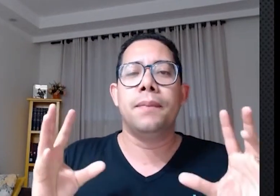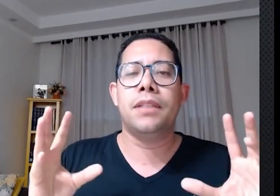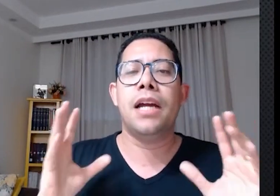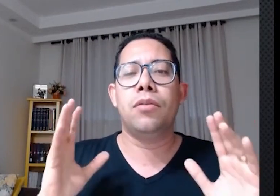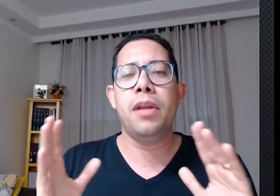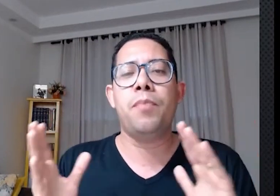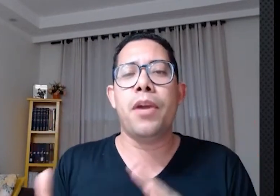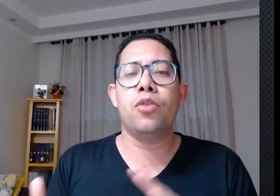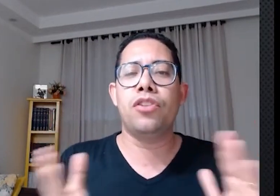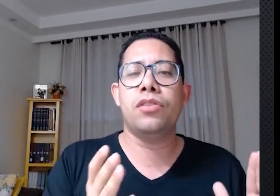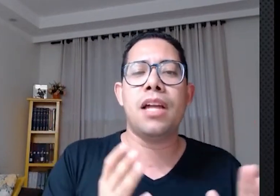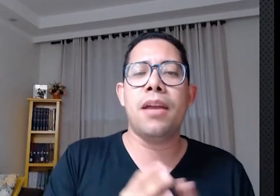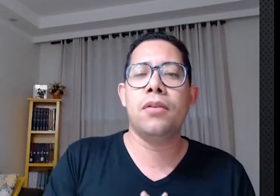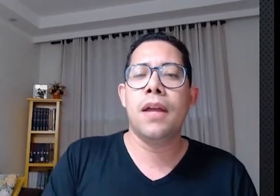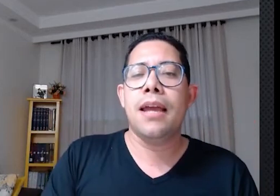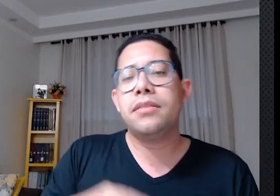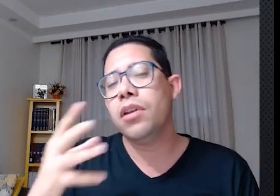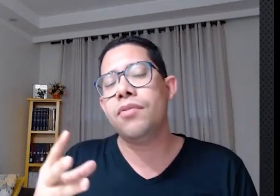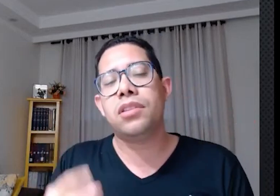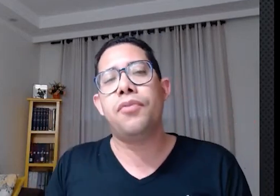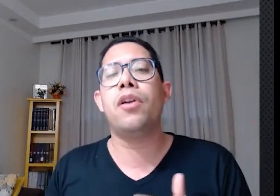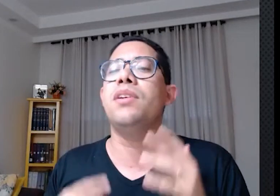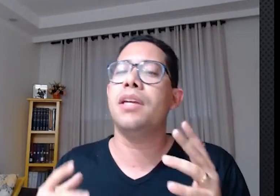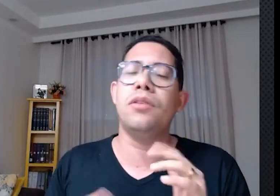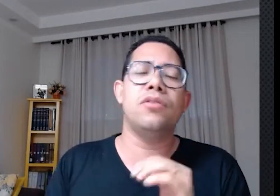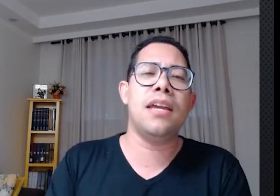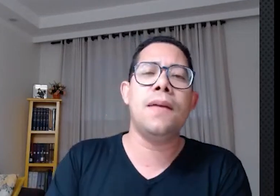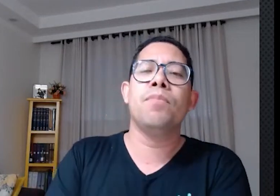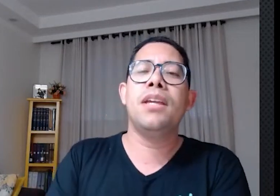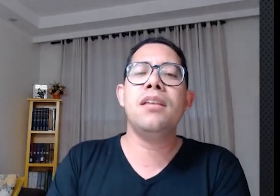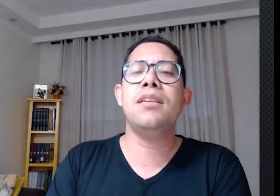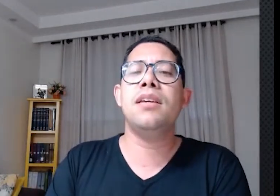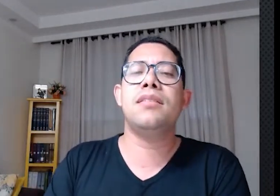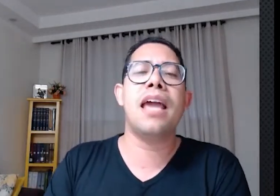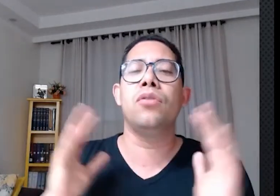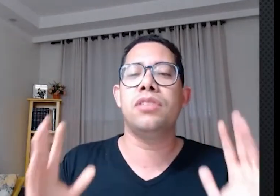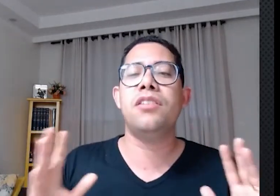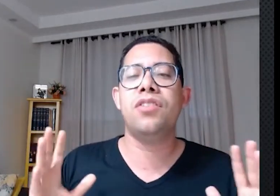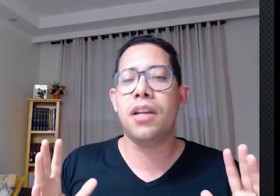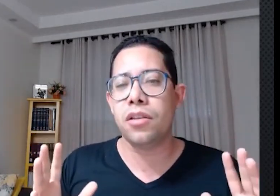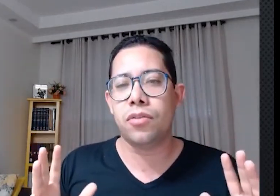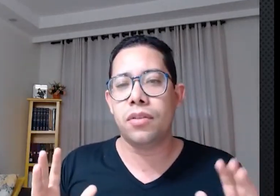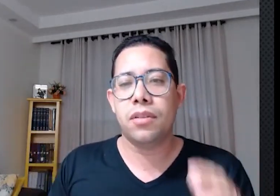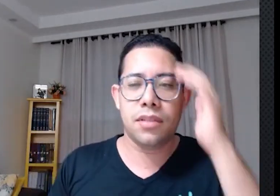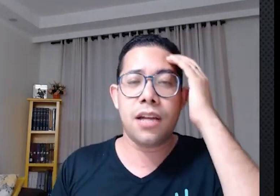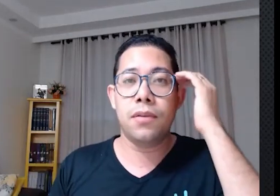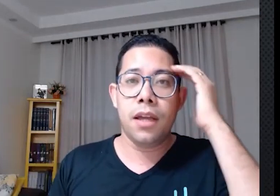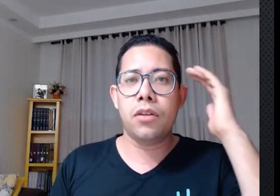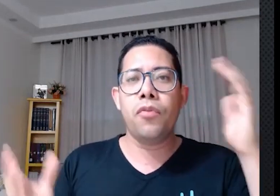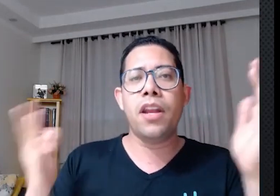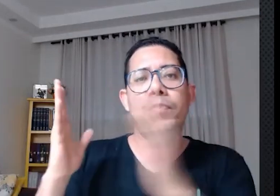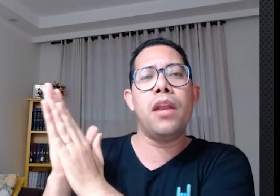Bíblia, certo? Principalmente no Antigo Testamento, eles são livros que foram escritos aí 15 séculos antes de Cristo,